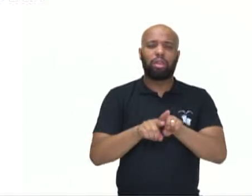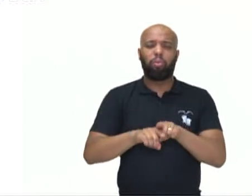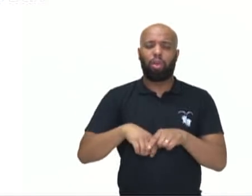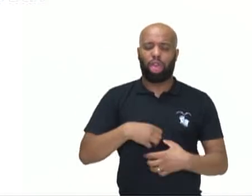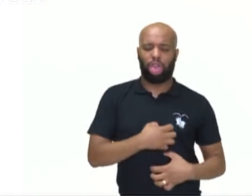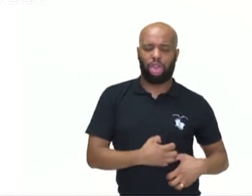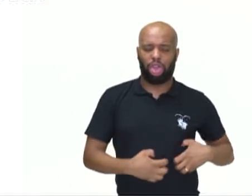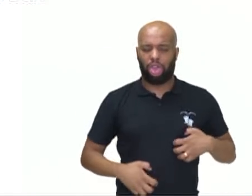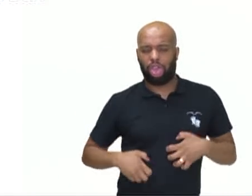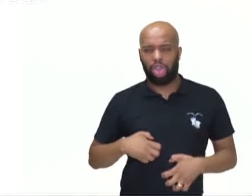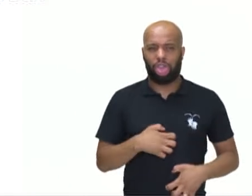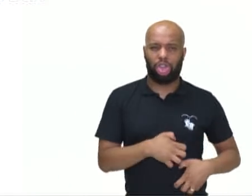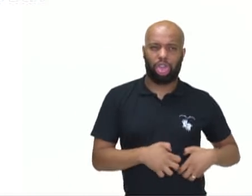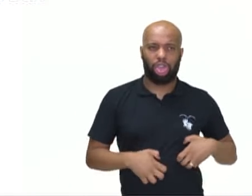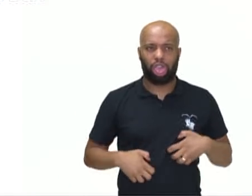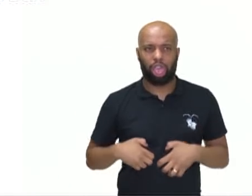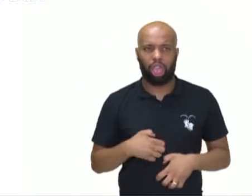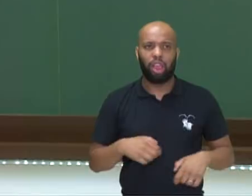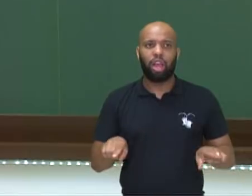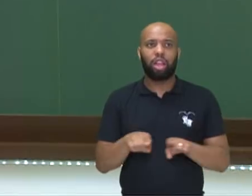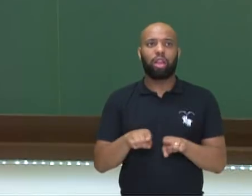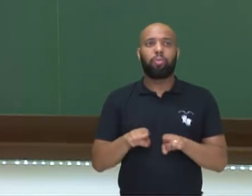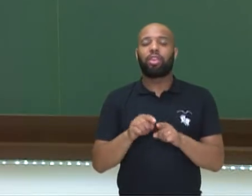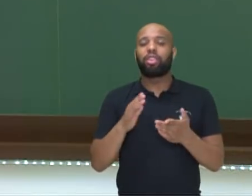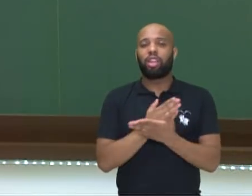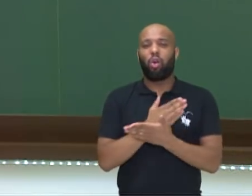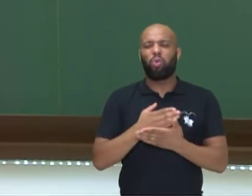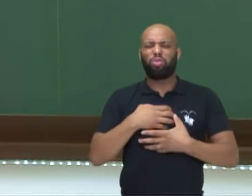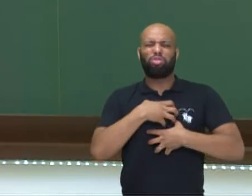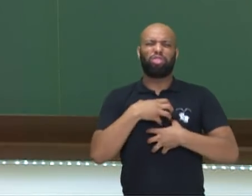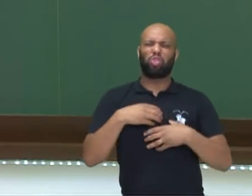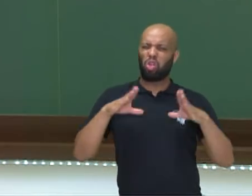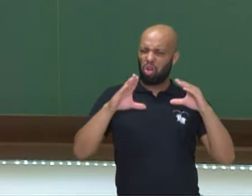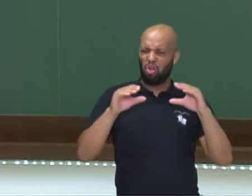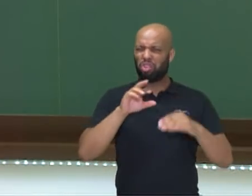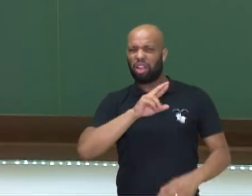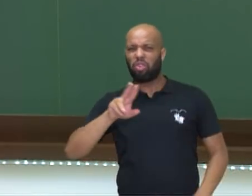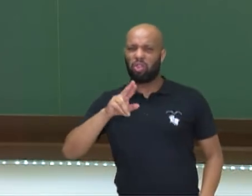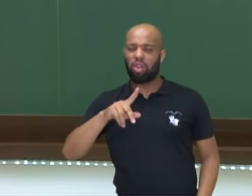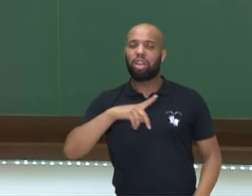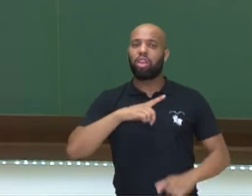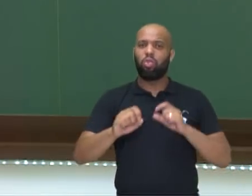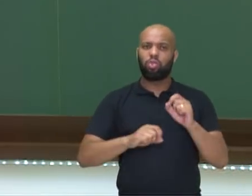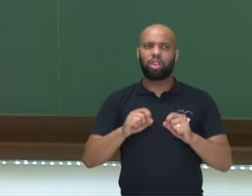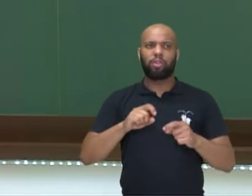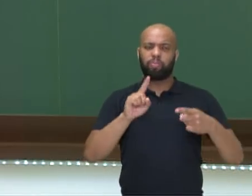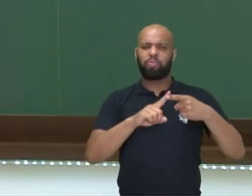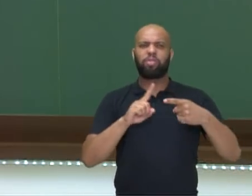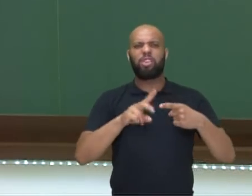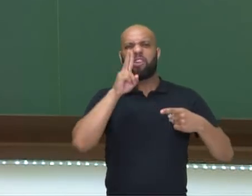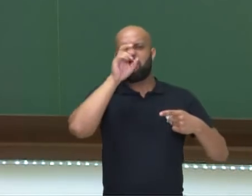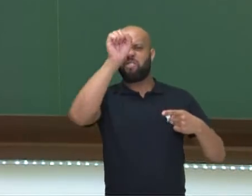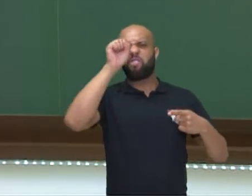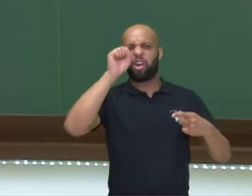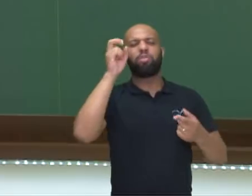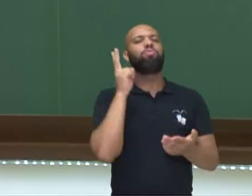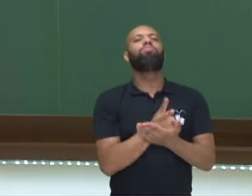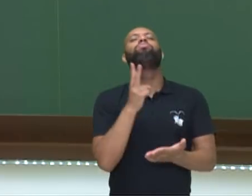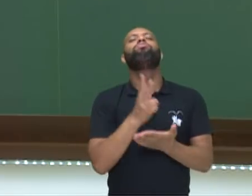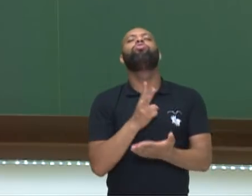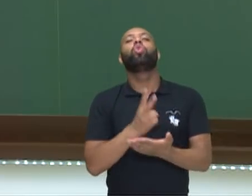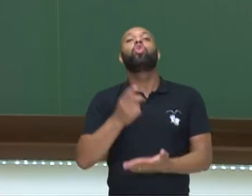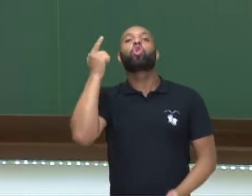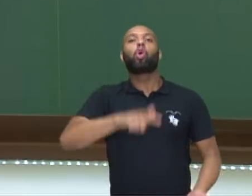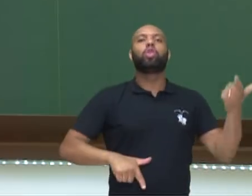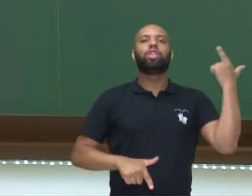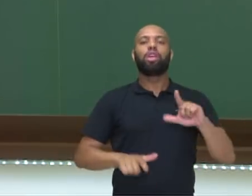ou qualquer tipo de desconforto, qual deve ser a nossa reação? Devemos ser fortes, resistir para zerar o game